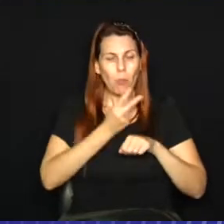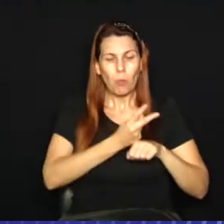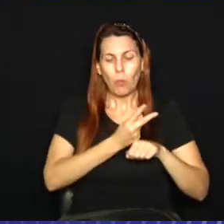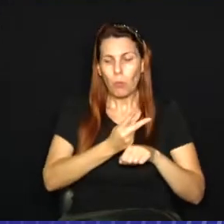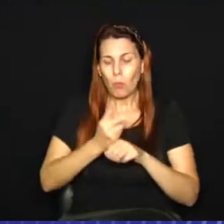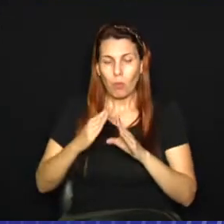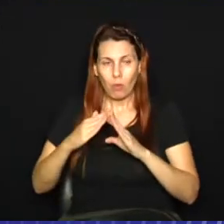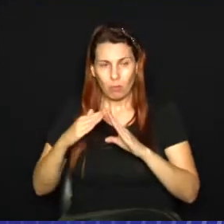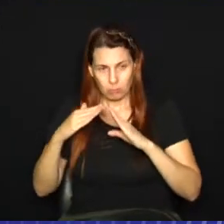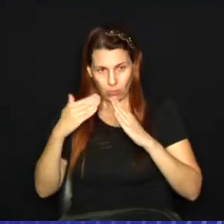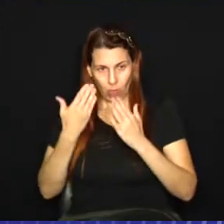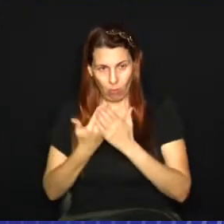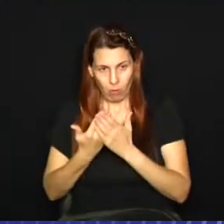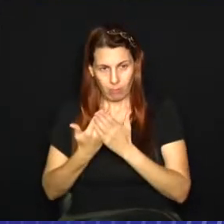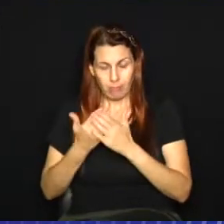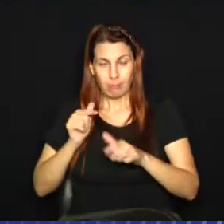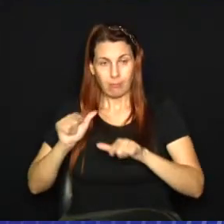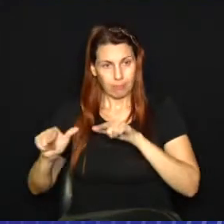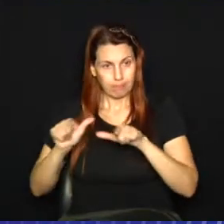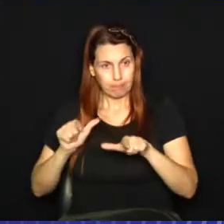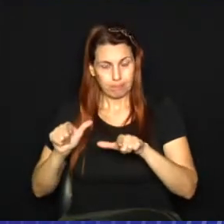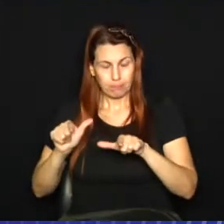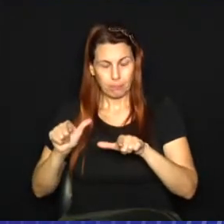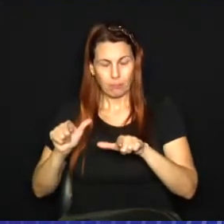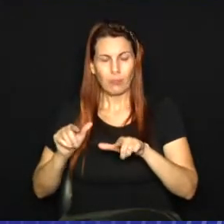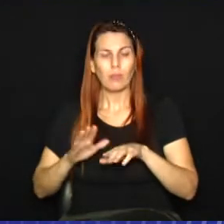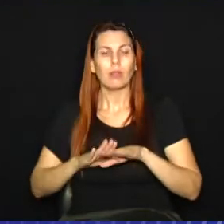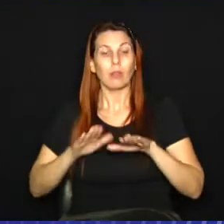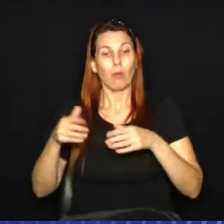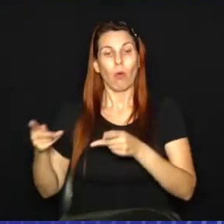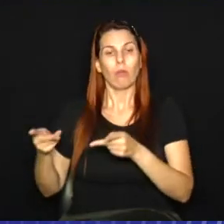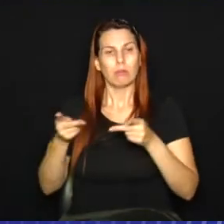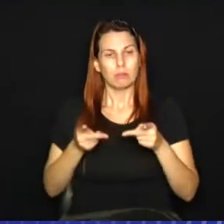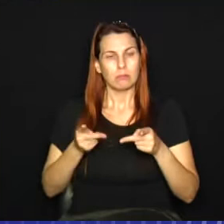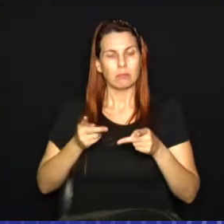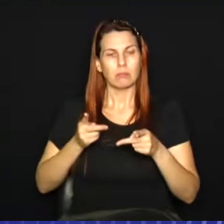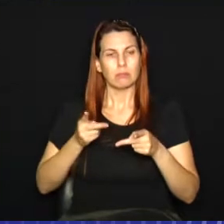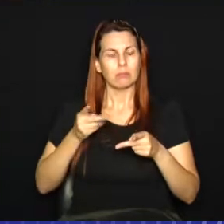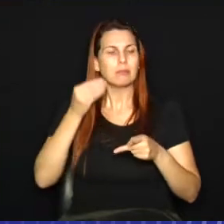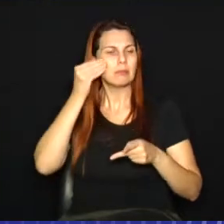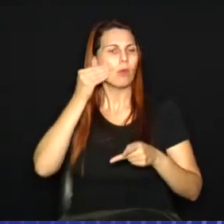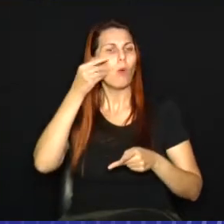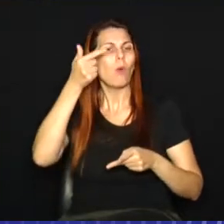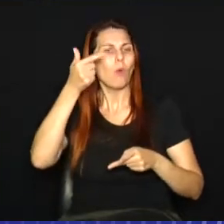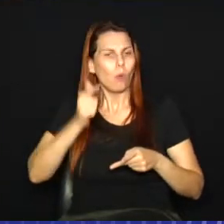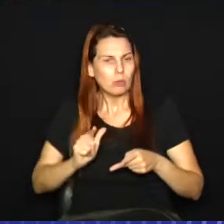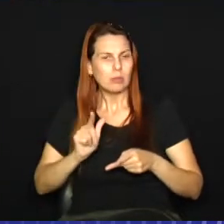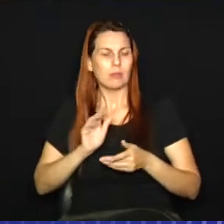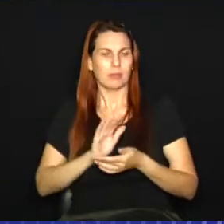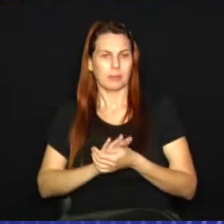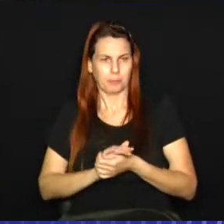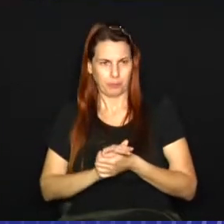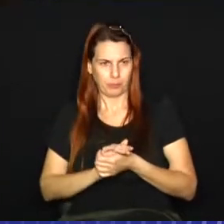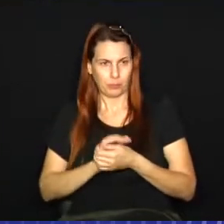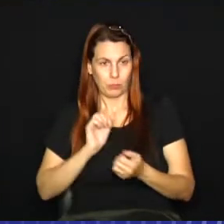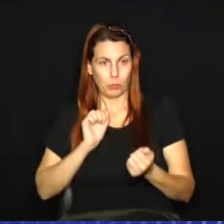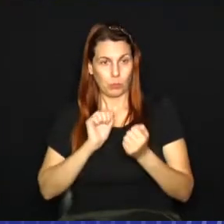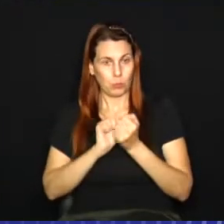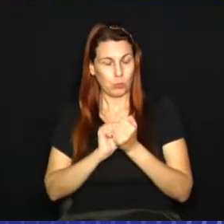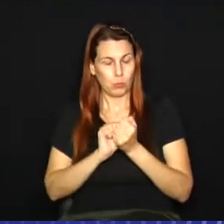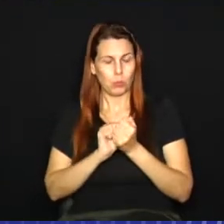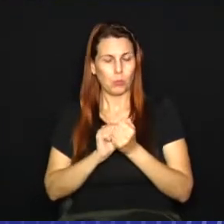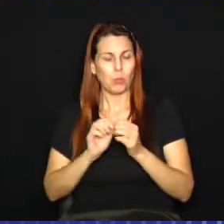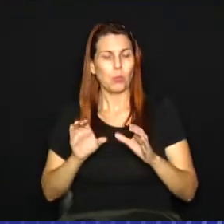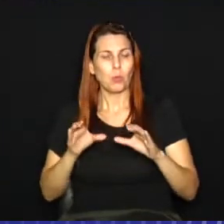trabalho, quando foi convidado a realizar novamente uma experiência vocacional com os